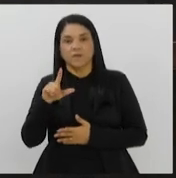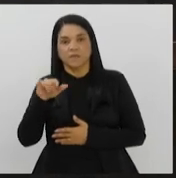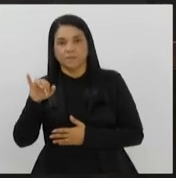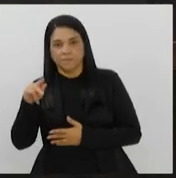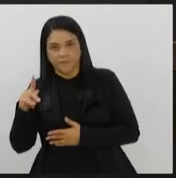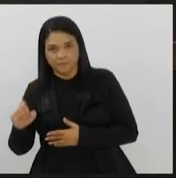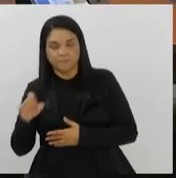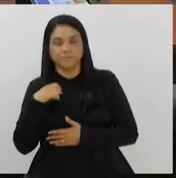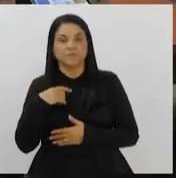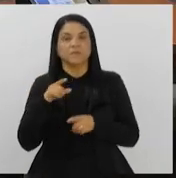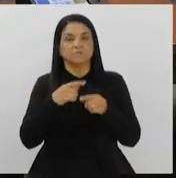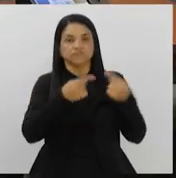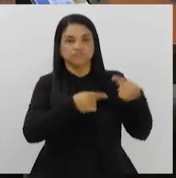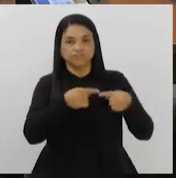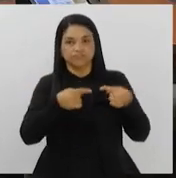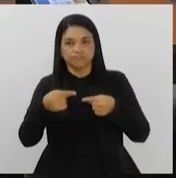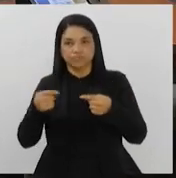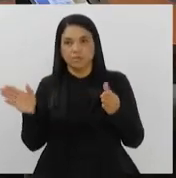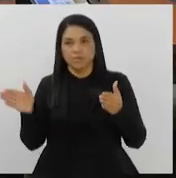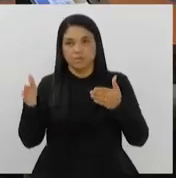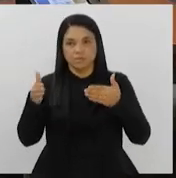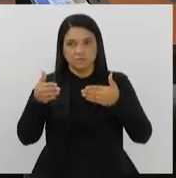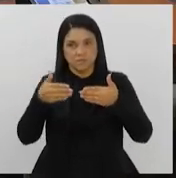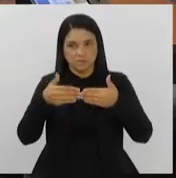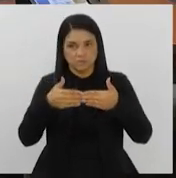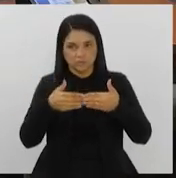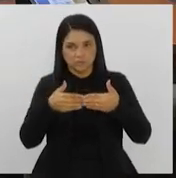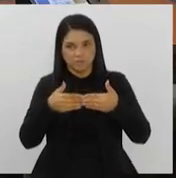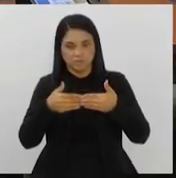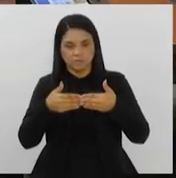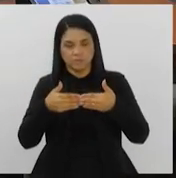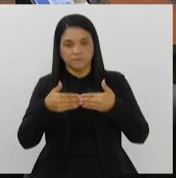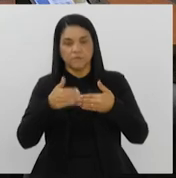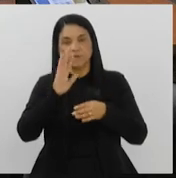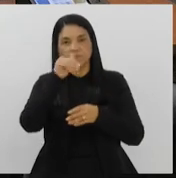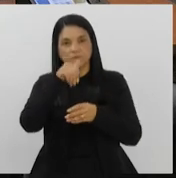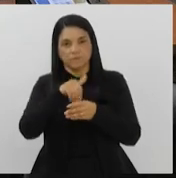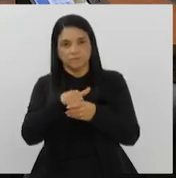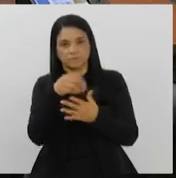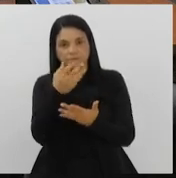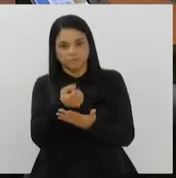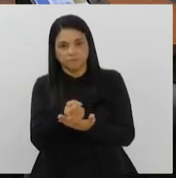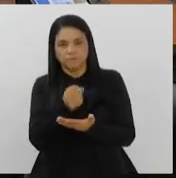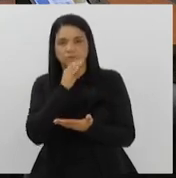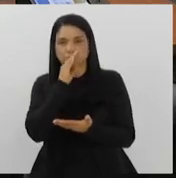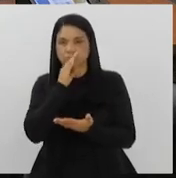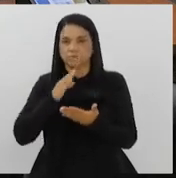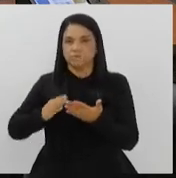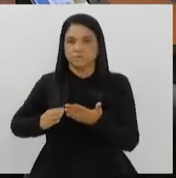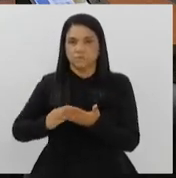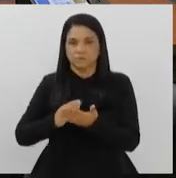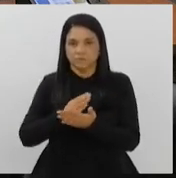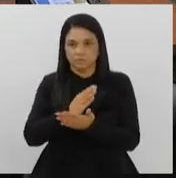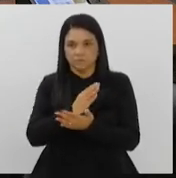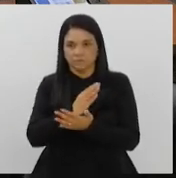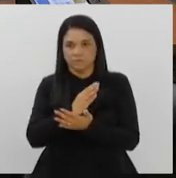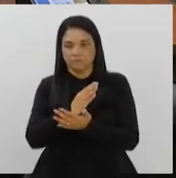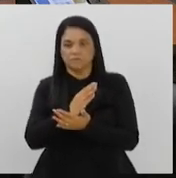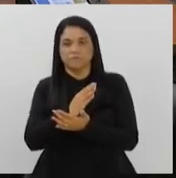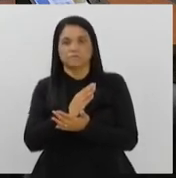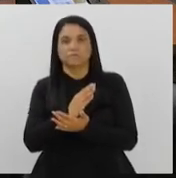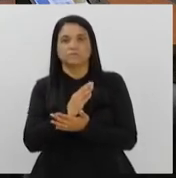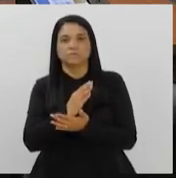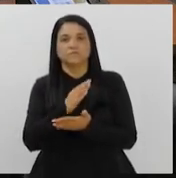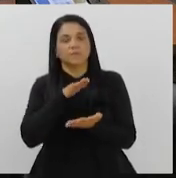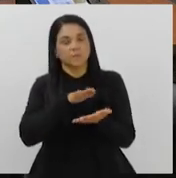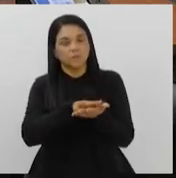Em discussão, não havendo quem queira discutir, encerrada a discussão, em votação, os senhores que aprovam permaneçam como estão. Aprovado, vai